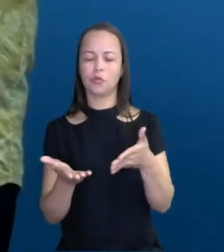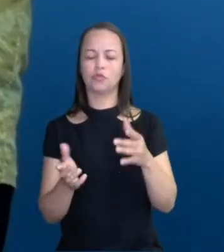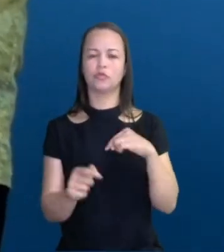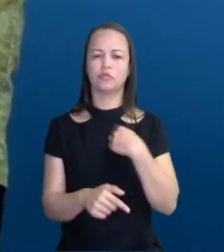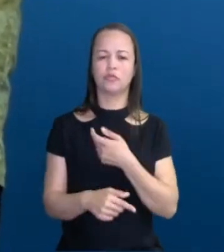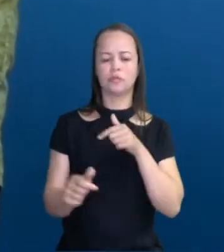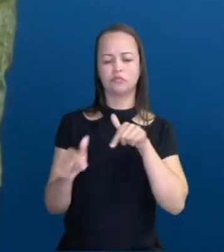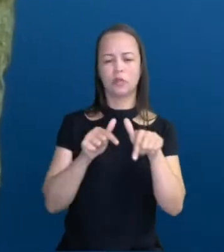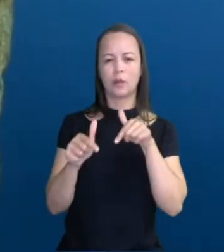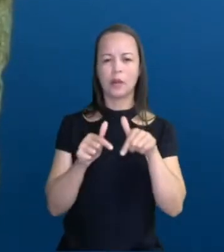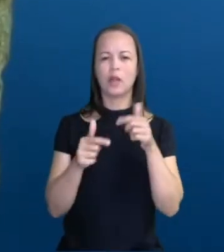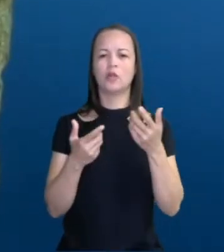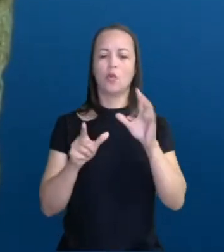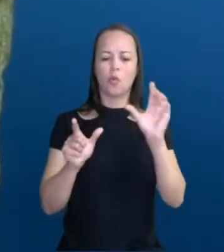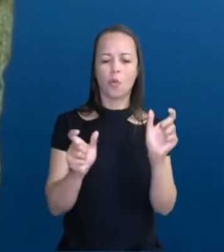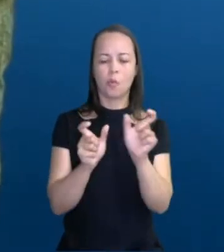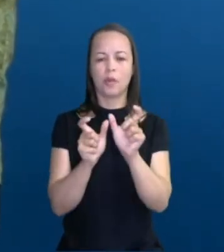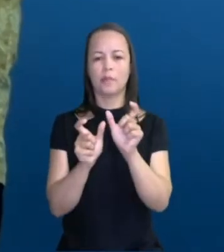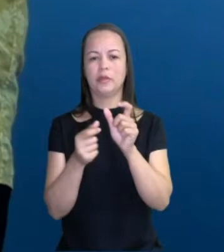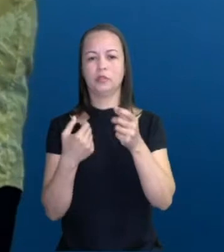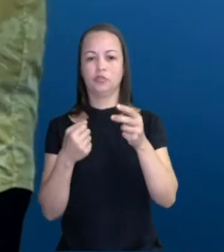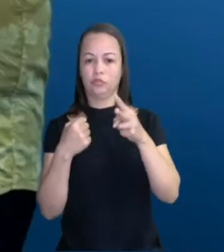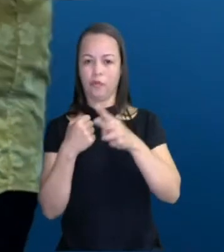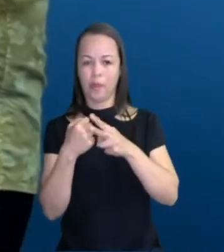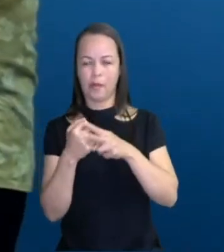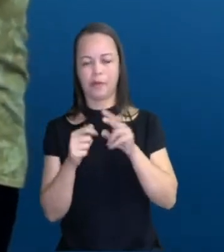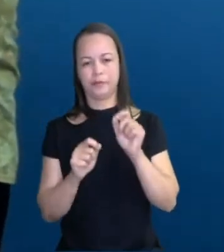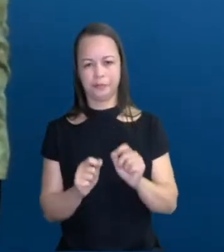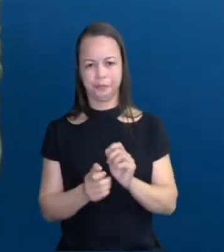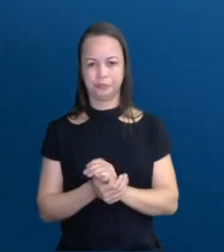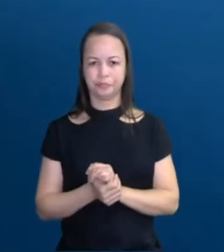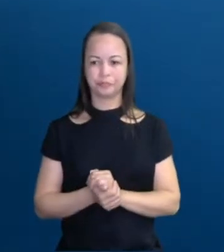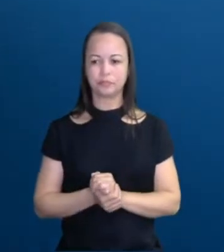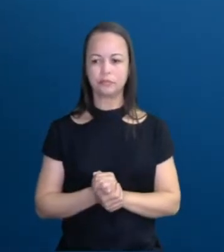trabalhar os complementos verbais. Vamos lá?